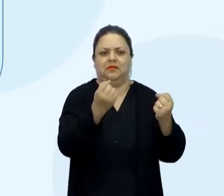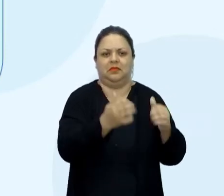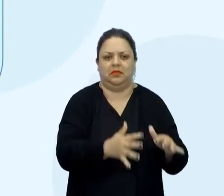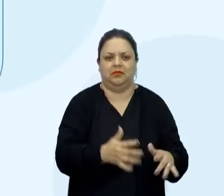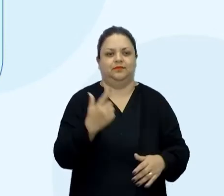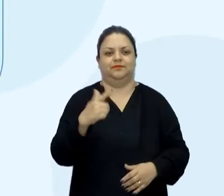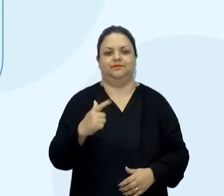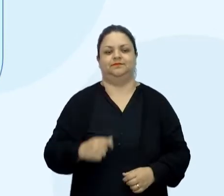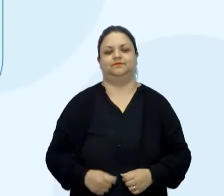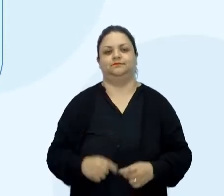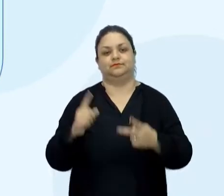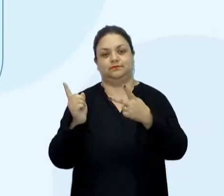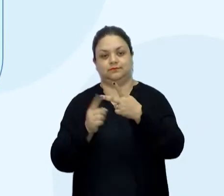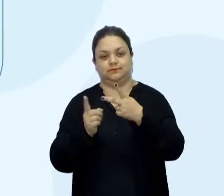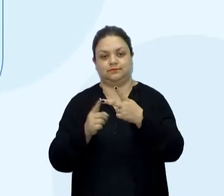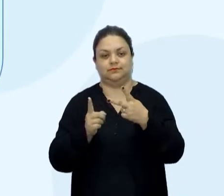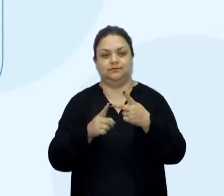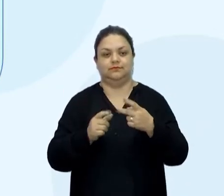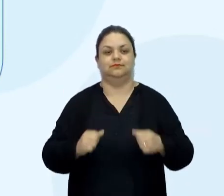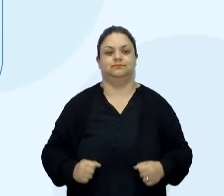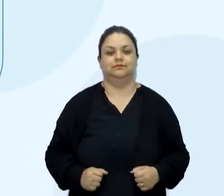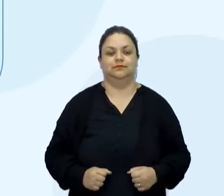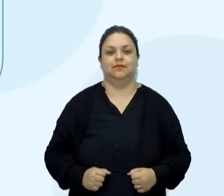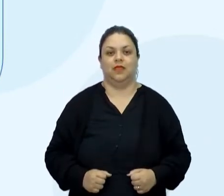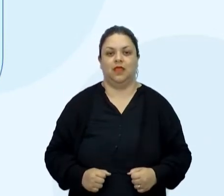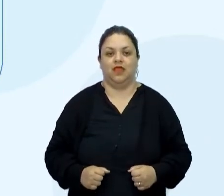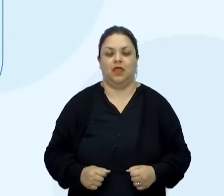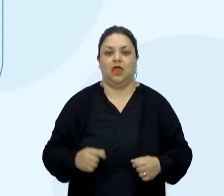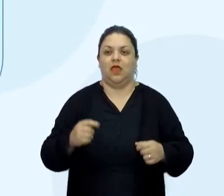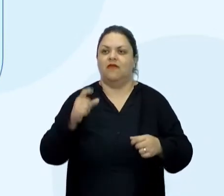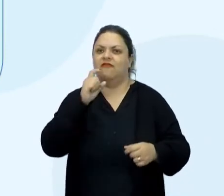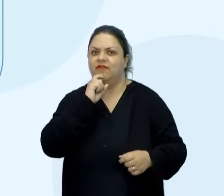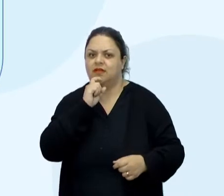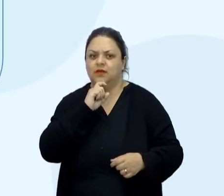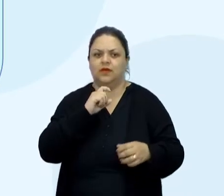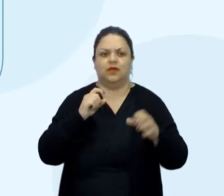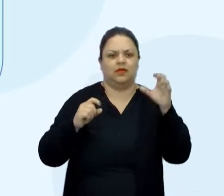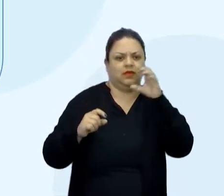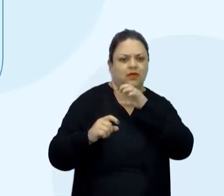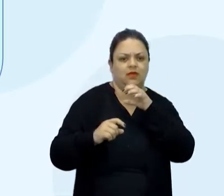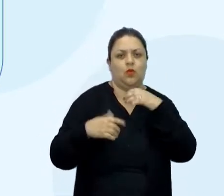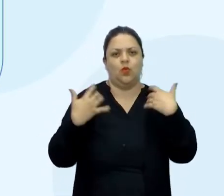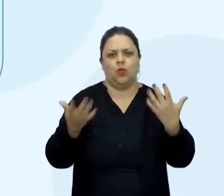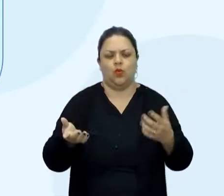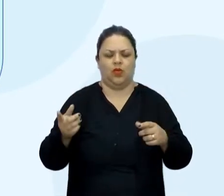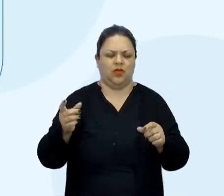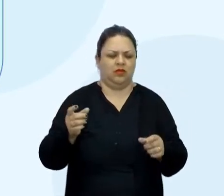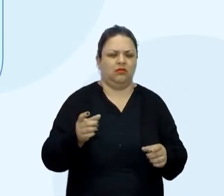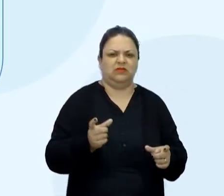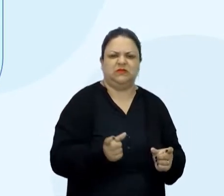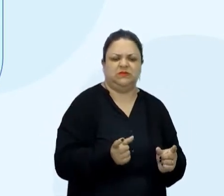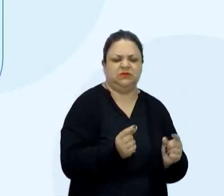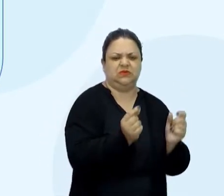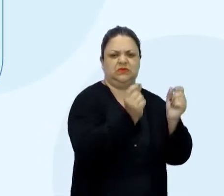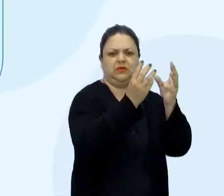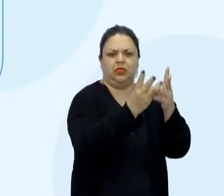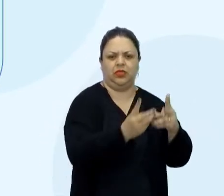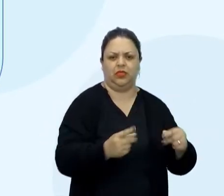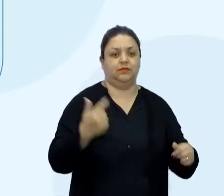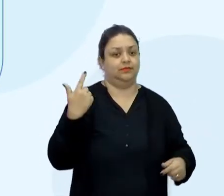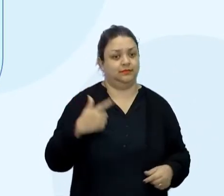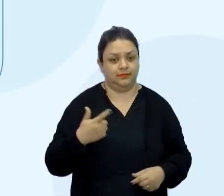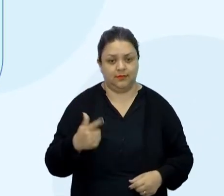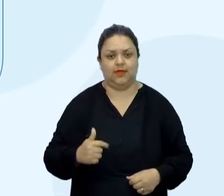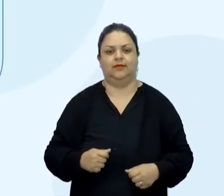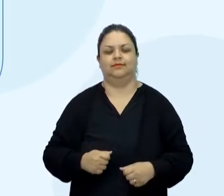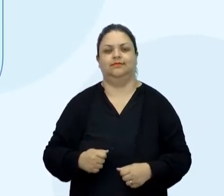choque térmico, resistência a ataque de produtos químicos, ou seja, a corrosão, resistência à atração, à